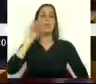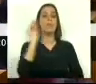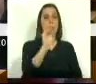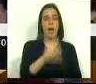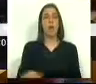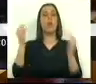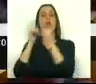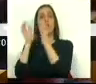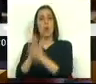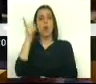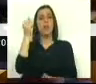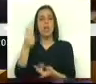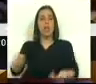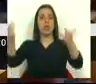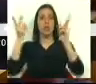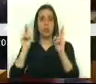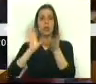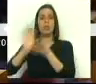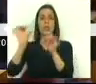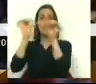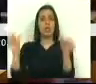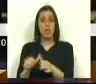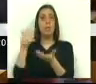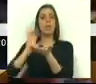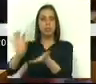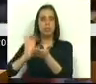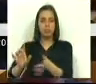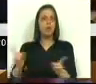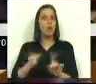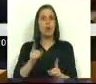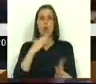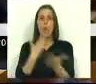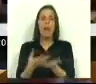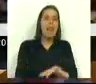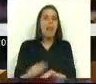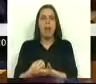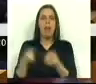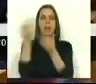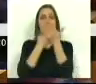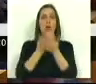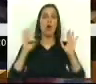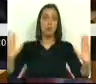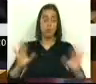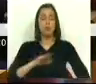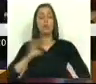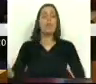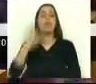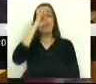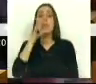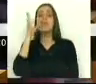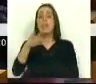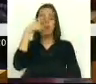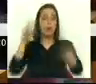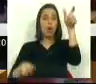e todo o dinheiro que os senhores disponibilizaram para o sistema financeiro não se repercutiu na economia. E o Sr. Primeiro-Ministro tinha